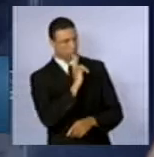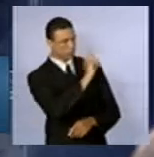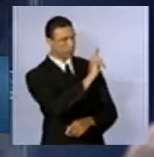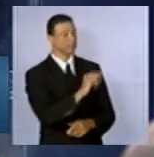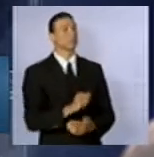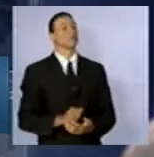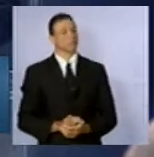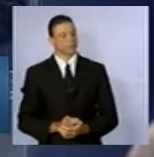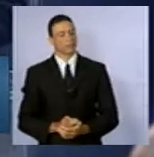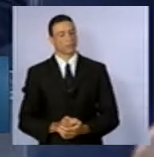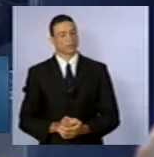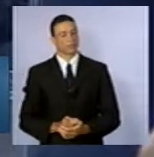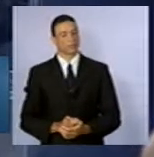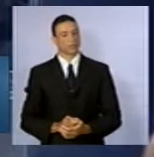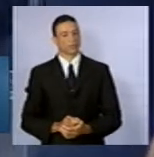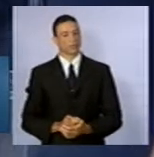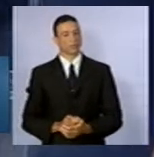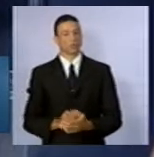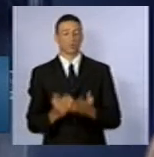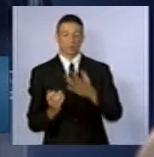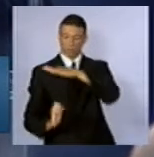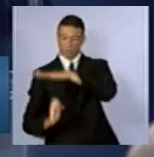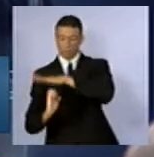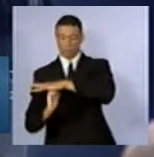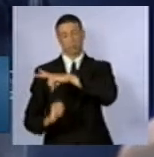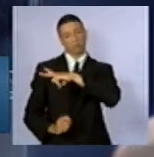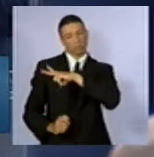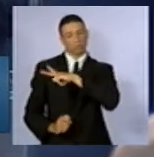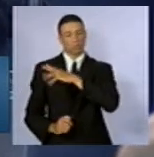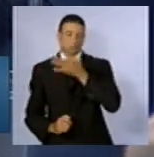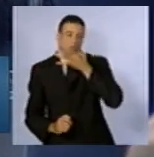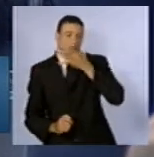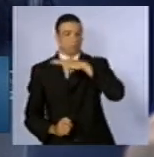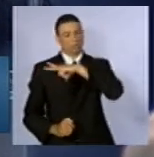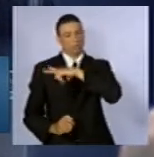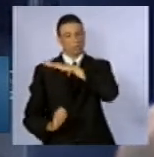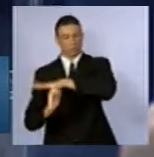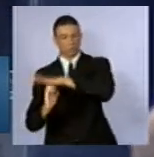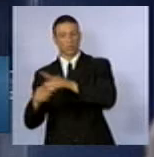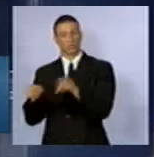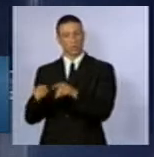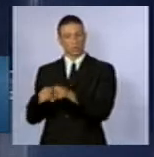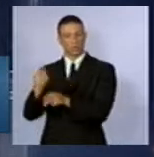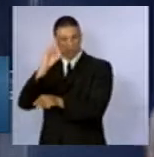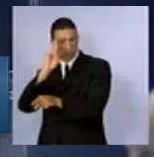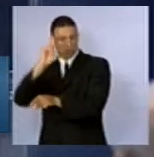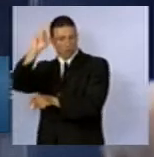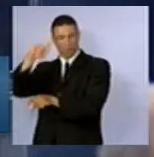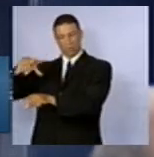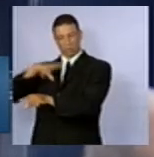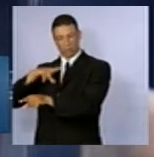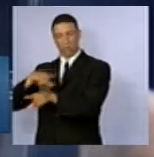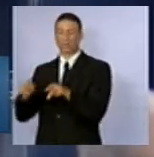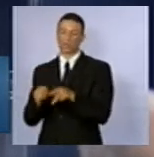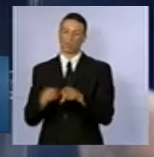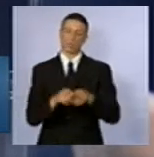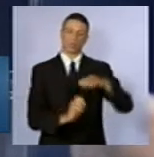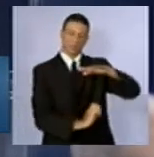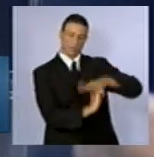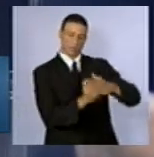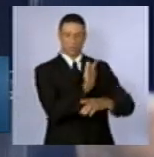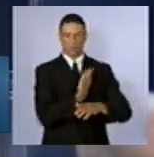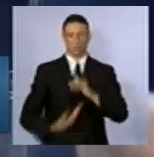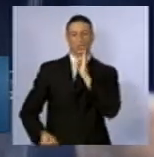são tem ela é eu diria que é privada porque existem empreendedores privados mas ela também é estatal porque a a